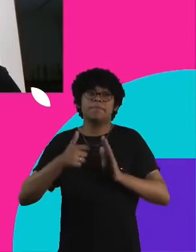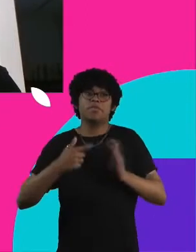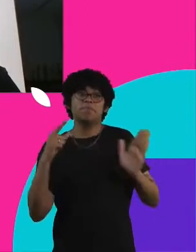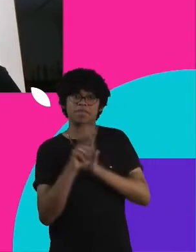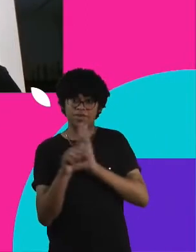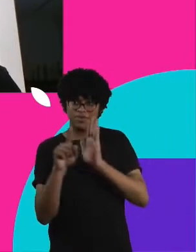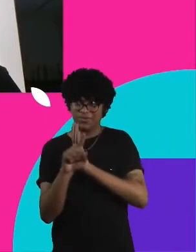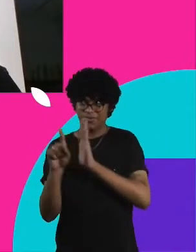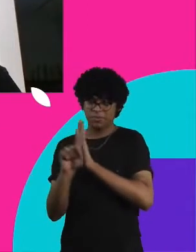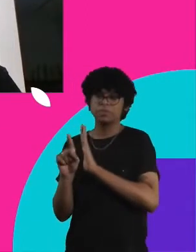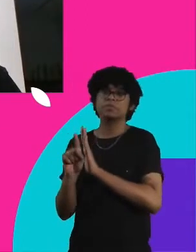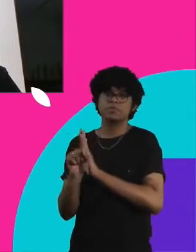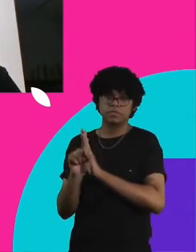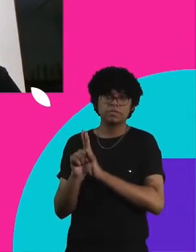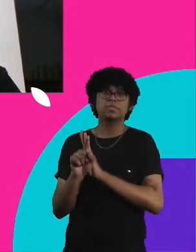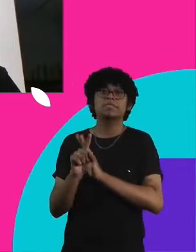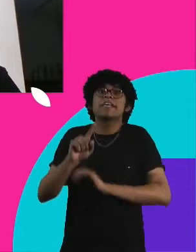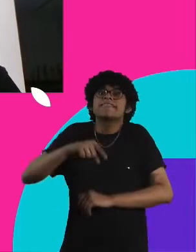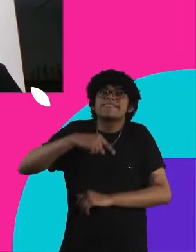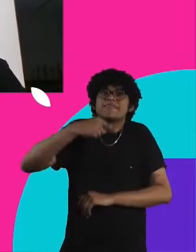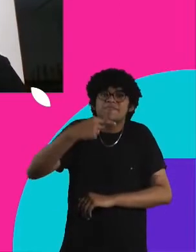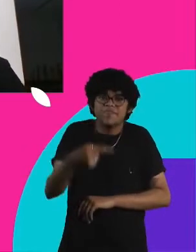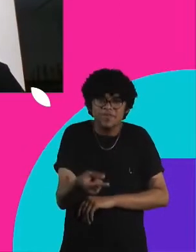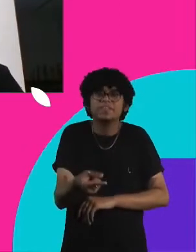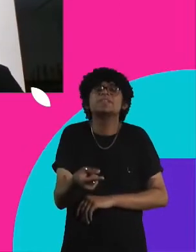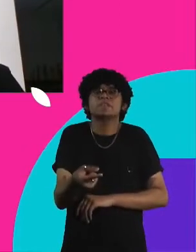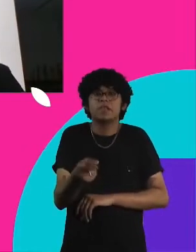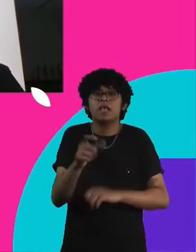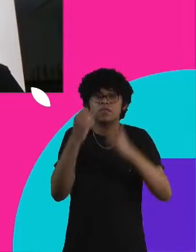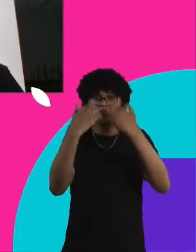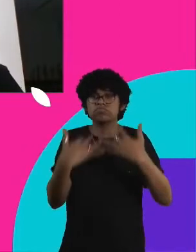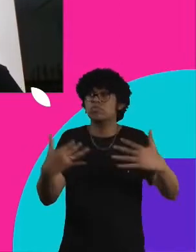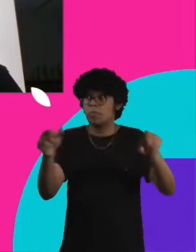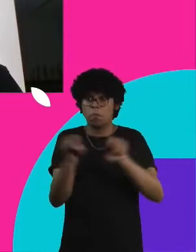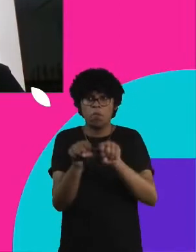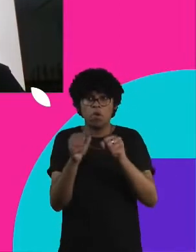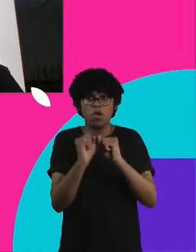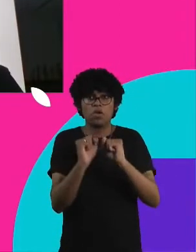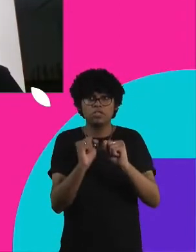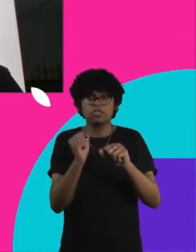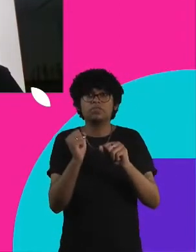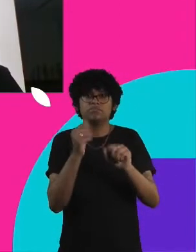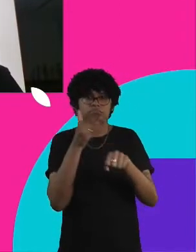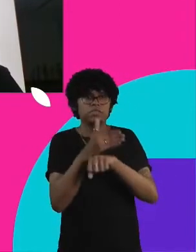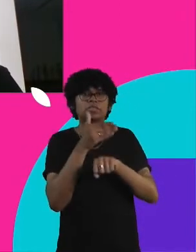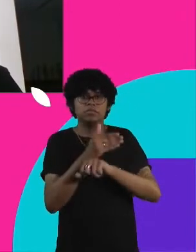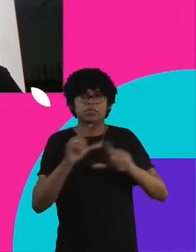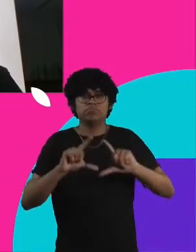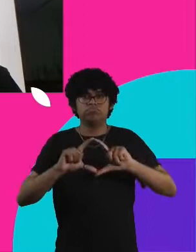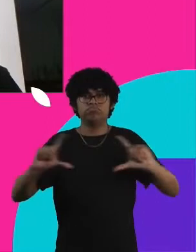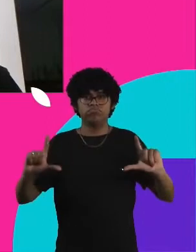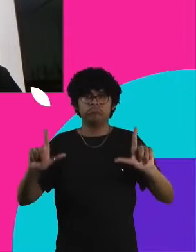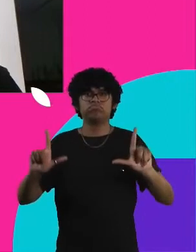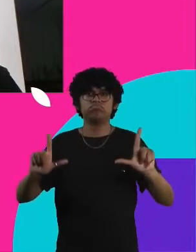vocês, trazidas Então por tá bom. mim, e aí o público pode ir participando pelo campo de